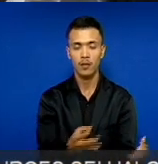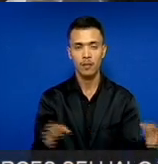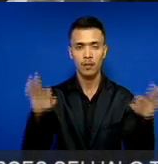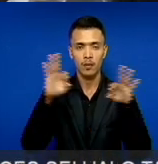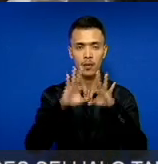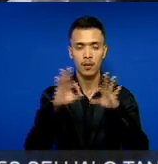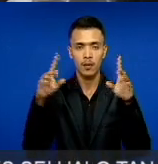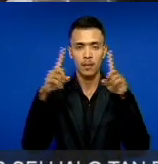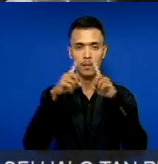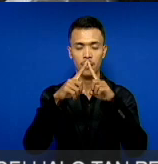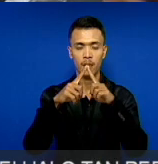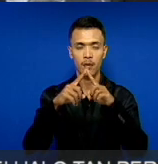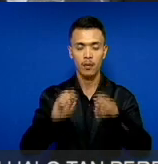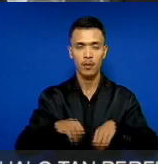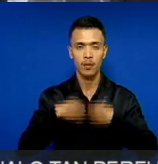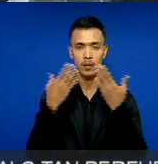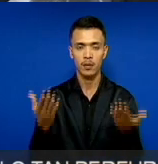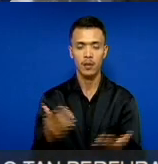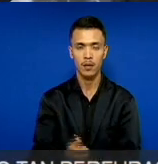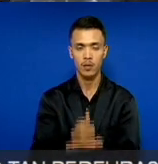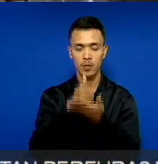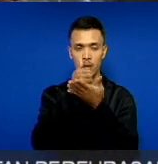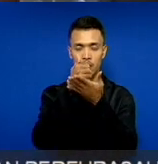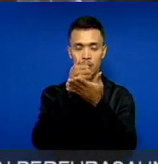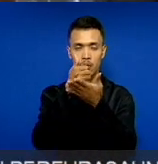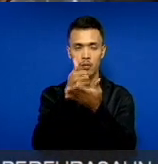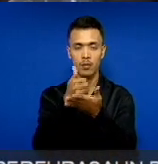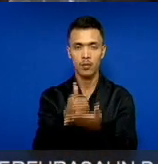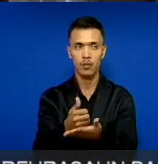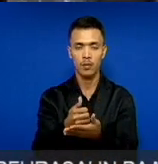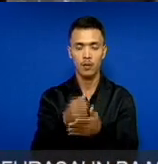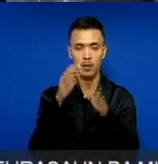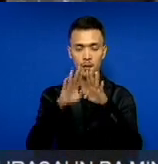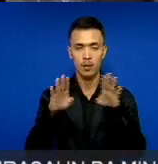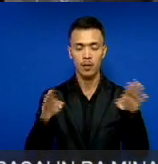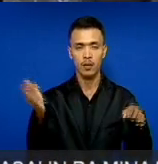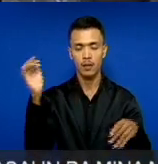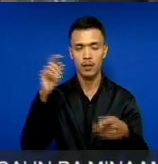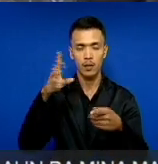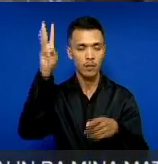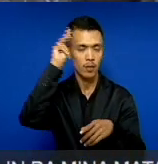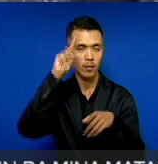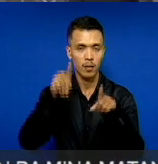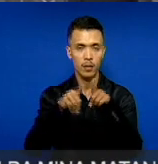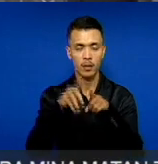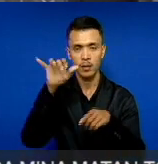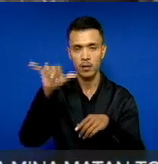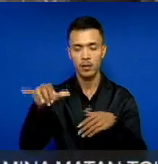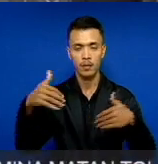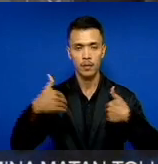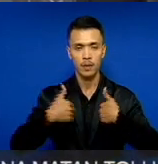prioridade ba o insama ca e tafo atenção ba alinsira, ma um alinsira, nebe